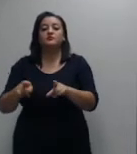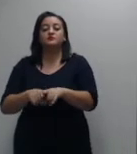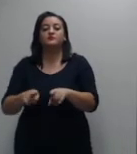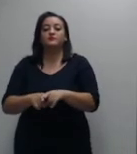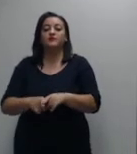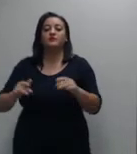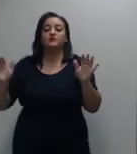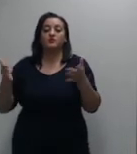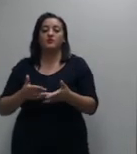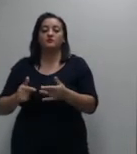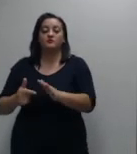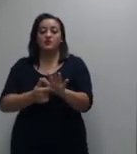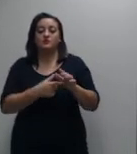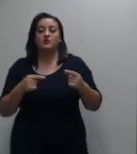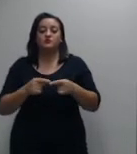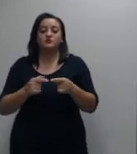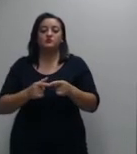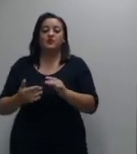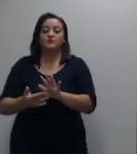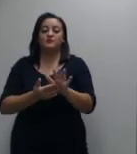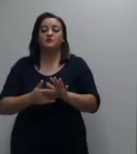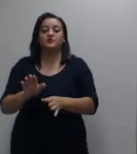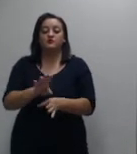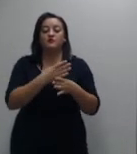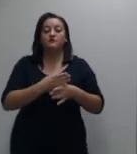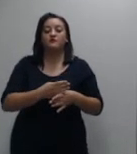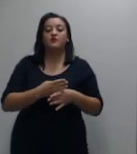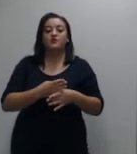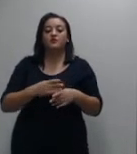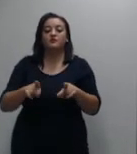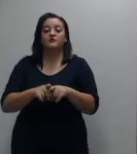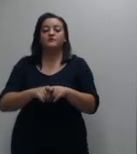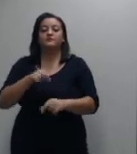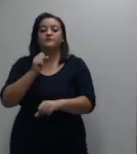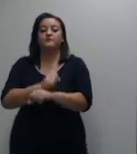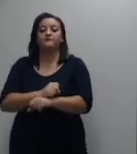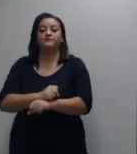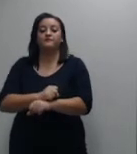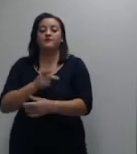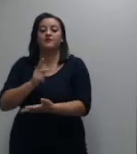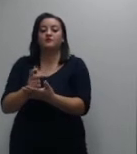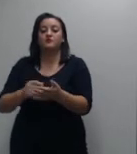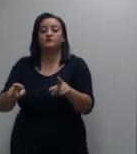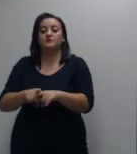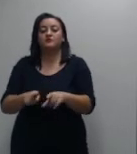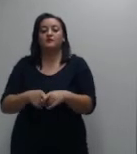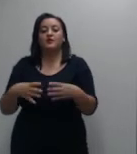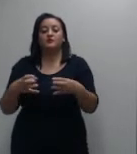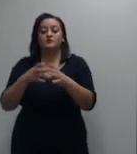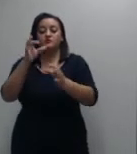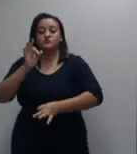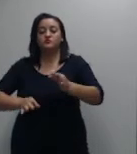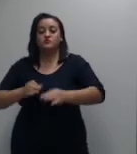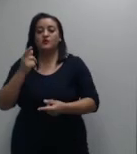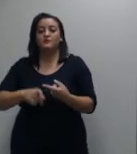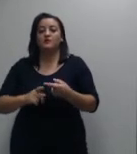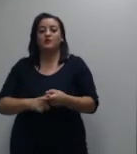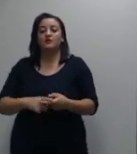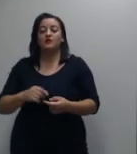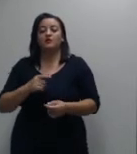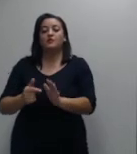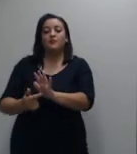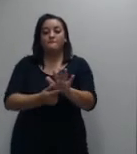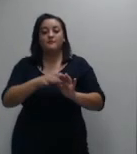ora requerido objetivo comprovar fora da espera do juízo de delibação dessa cor e somente porque não se mostra